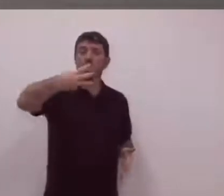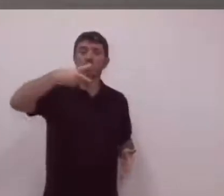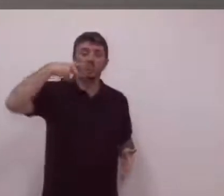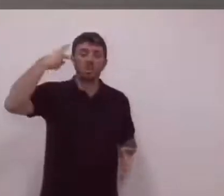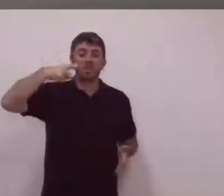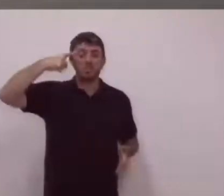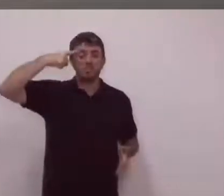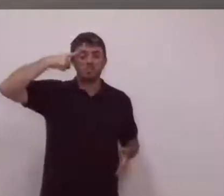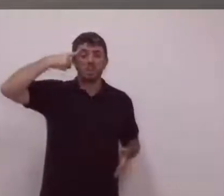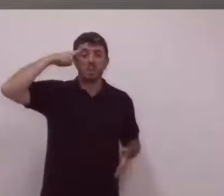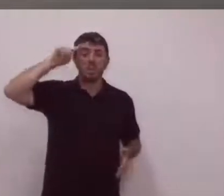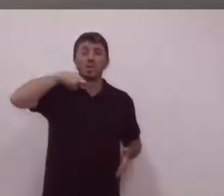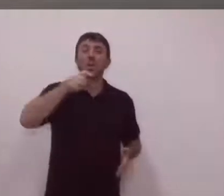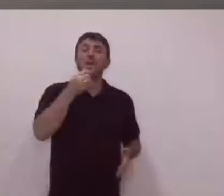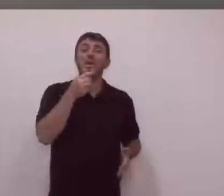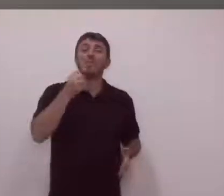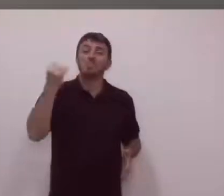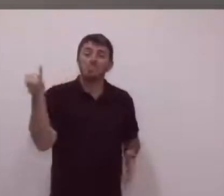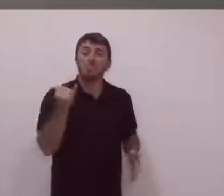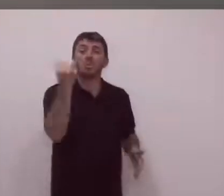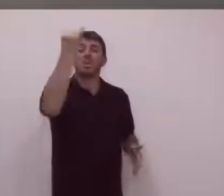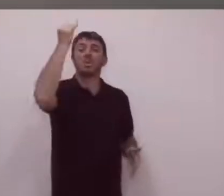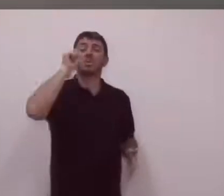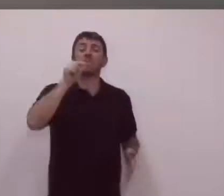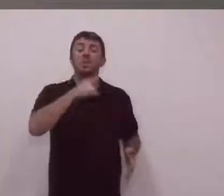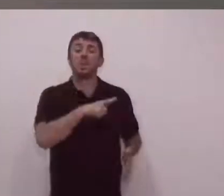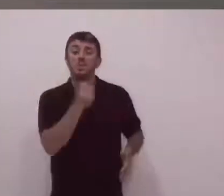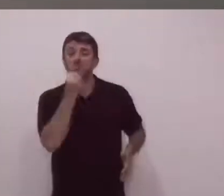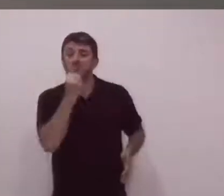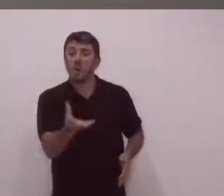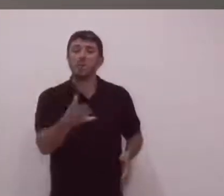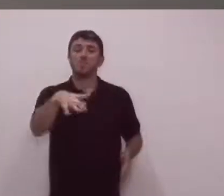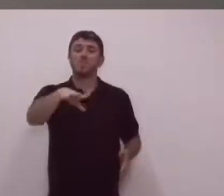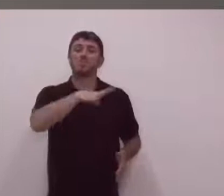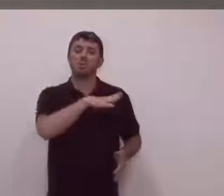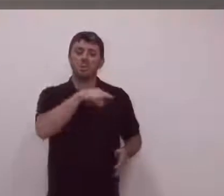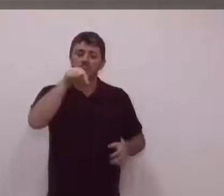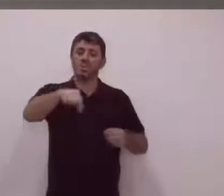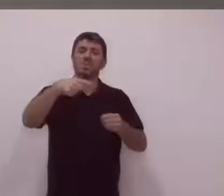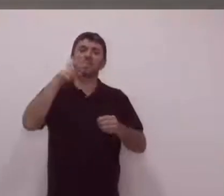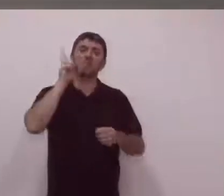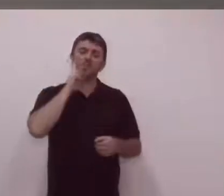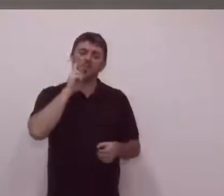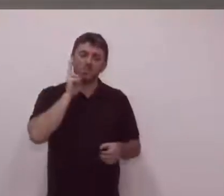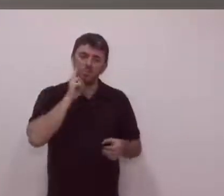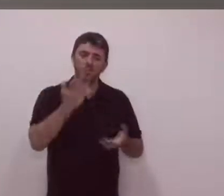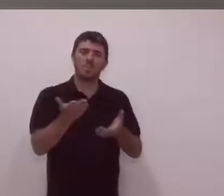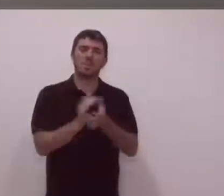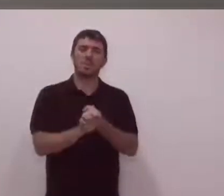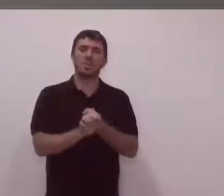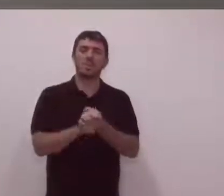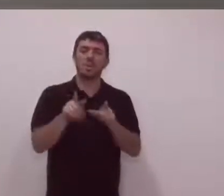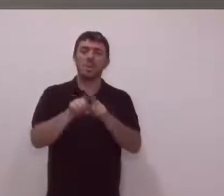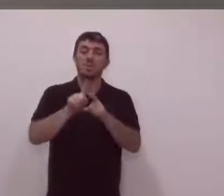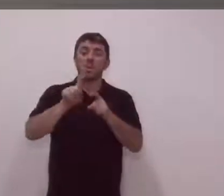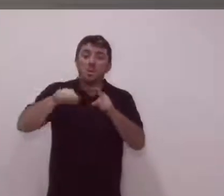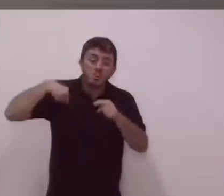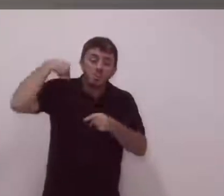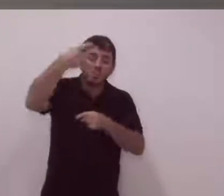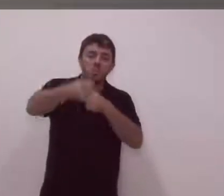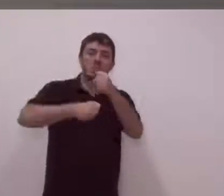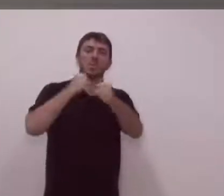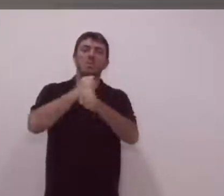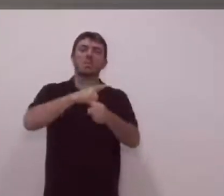a cidade no próximo ano eleição difícil eleição seja ele quem for mas o próximo governante